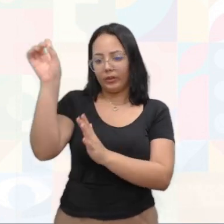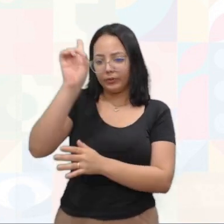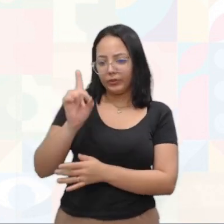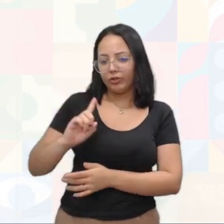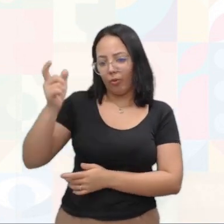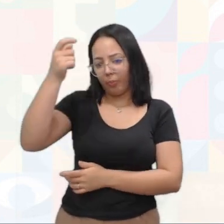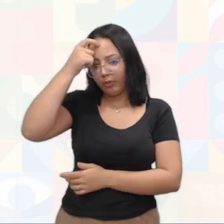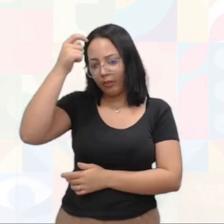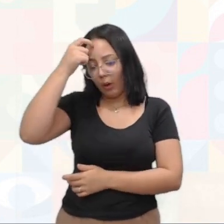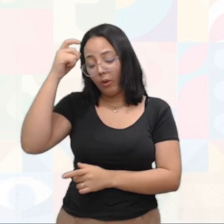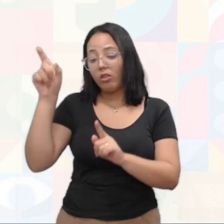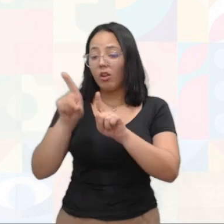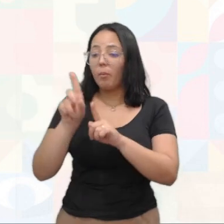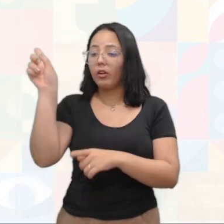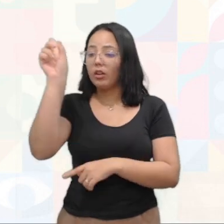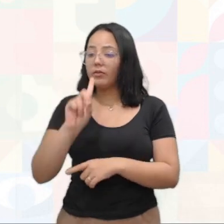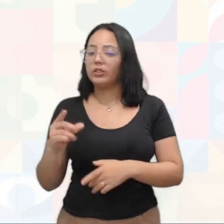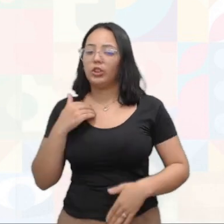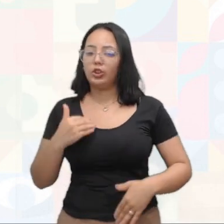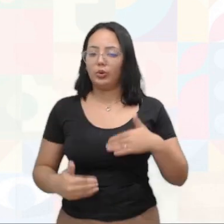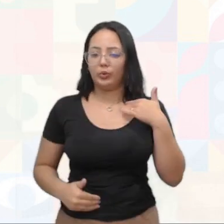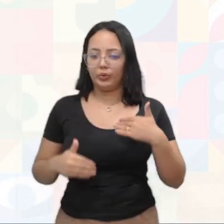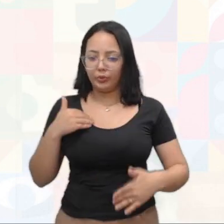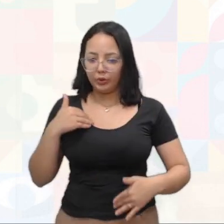deficientes mentais e deficientes físicos.